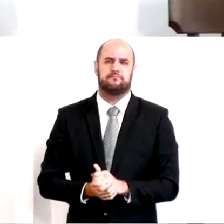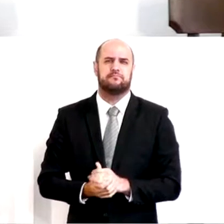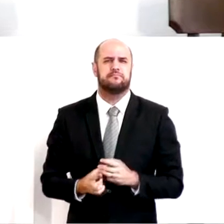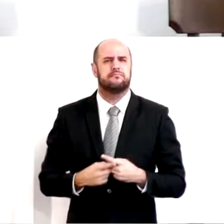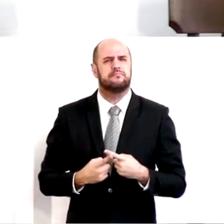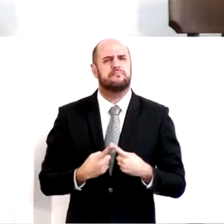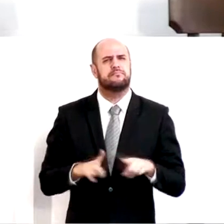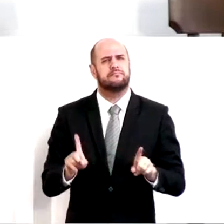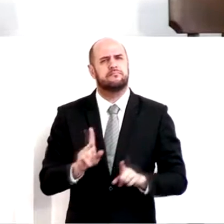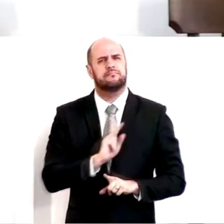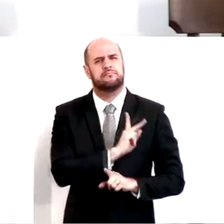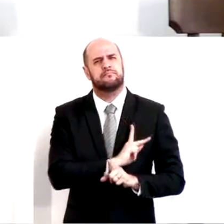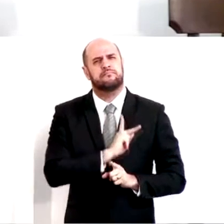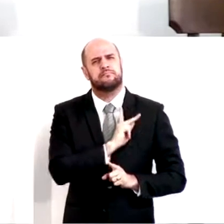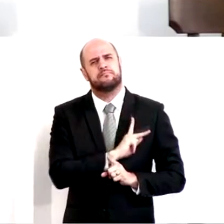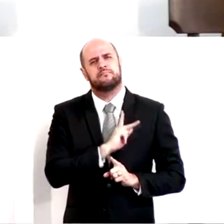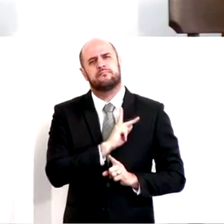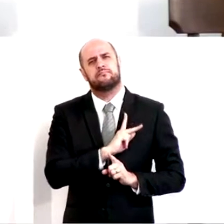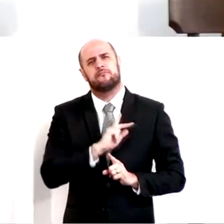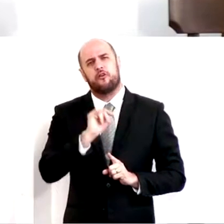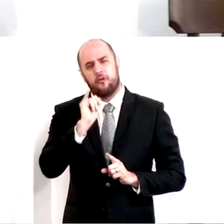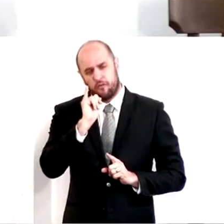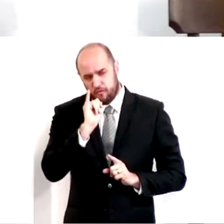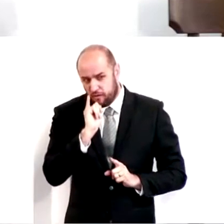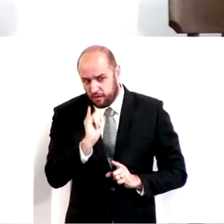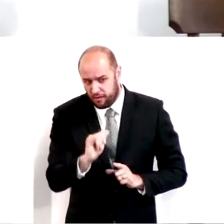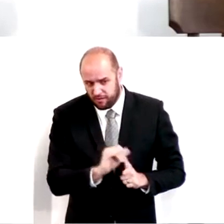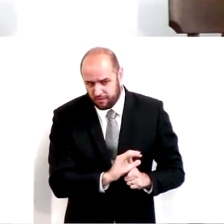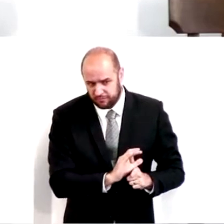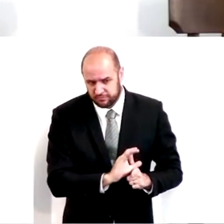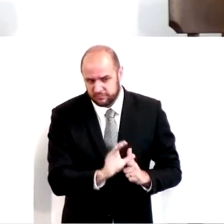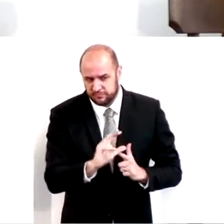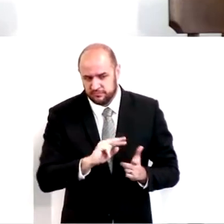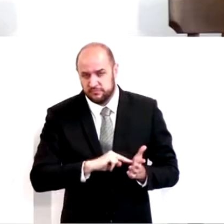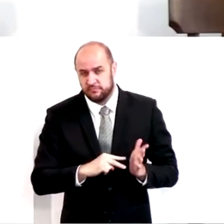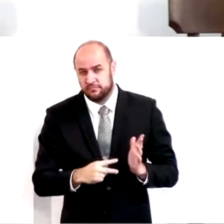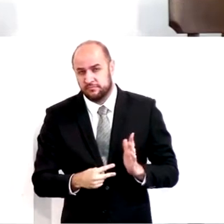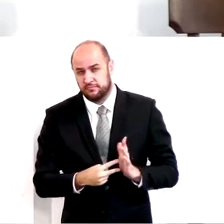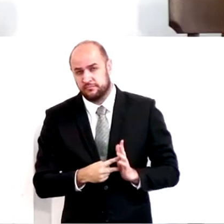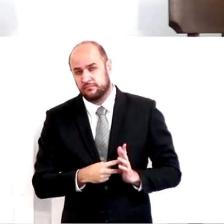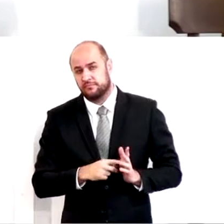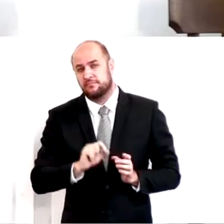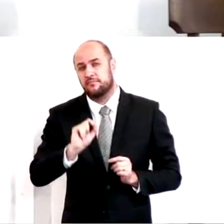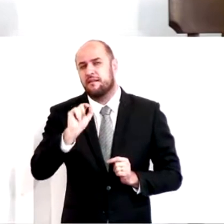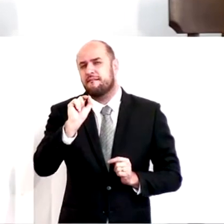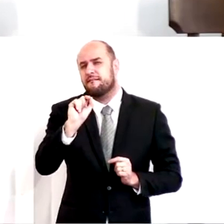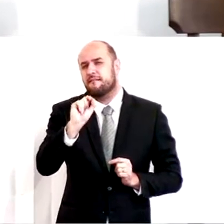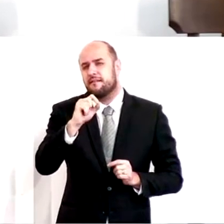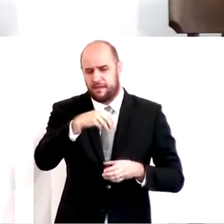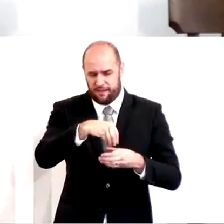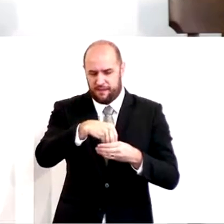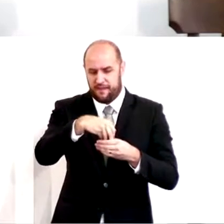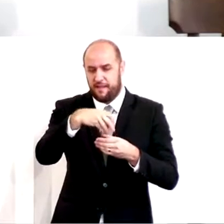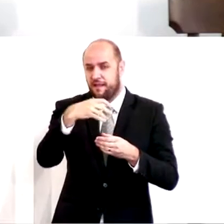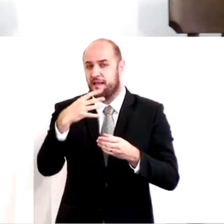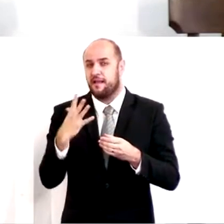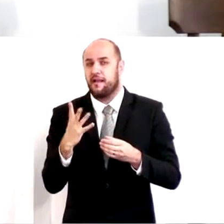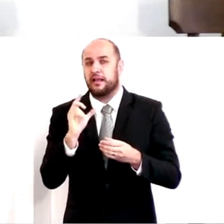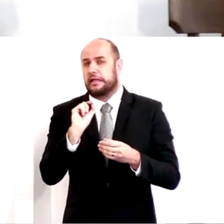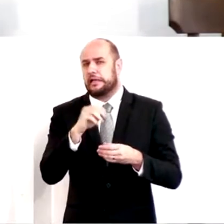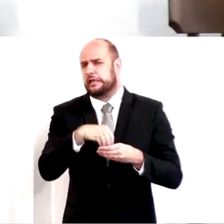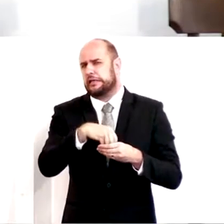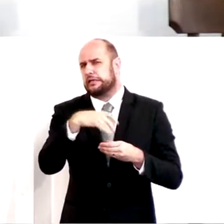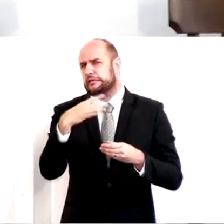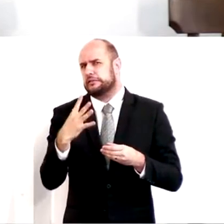Mas Paulo parece deixar-nos refletir sobre um significado. O que é uma essência? O que é uma essência?